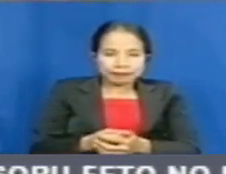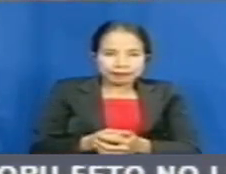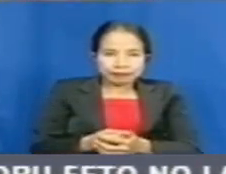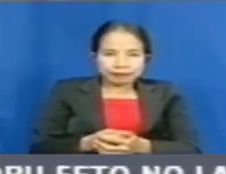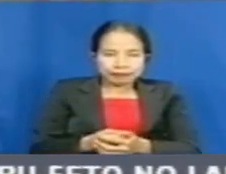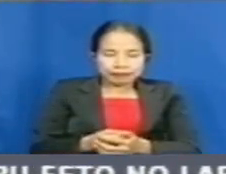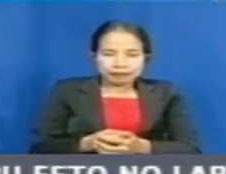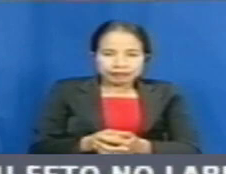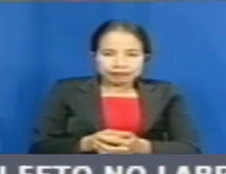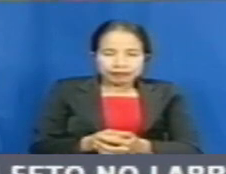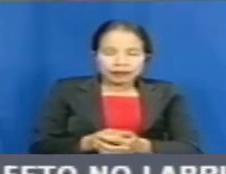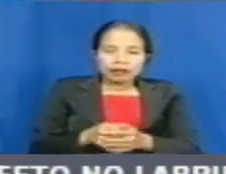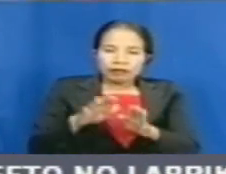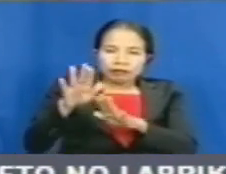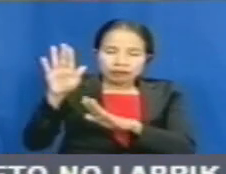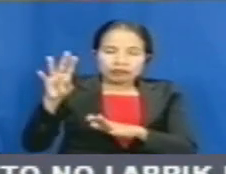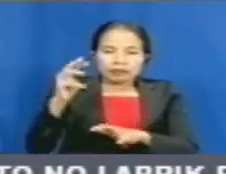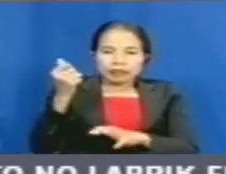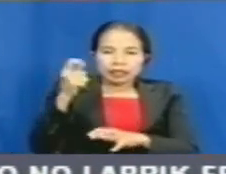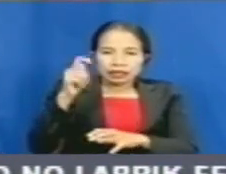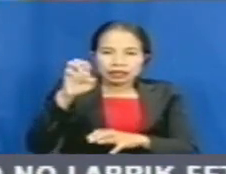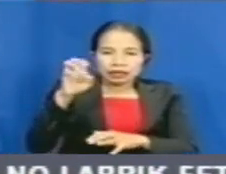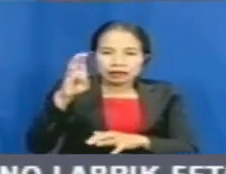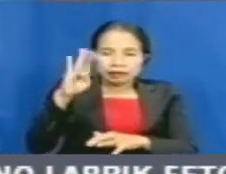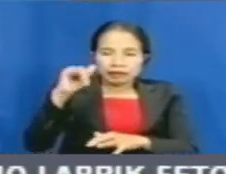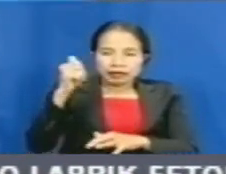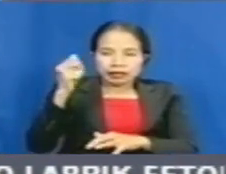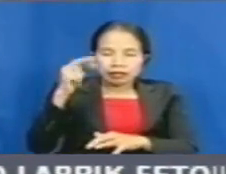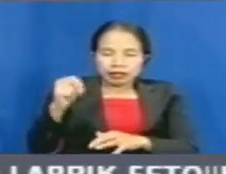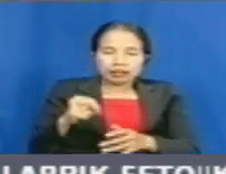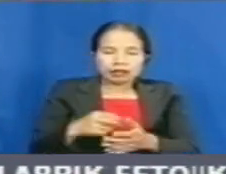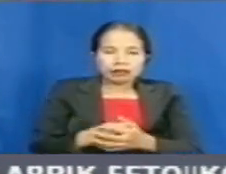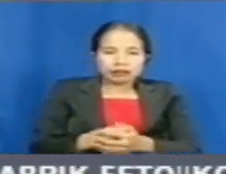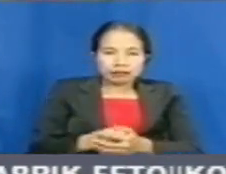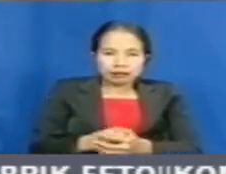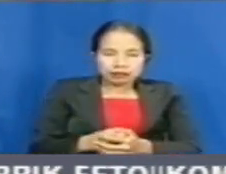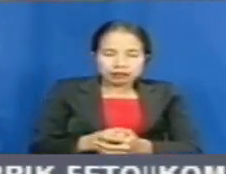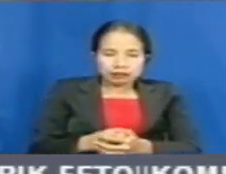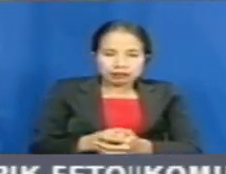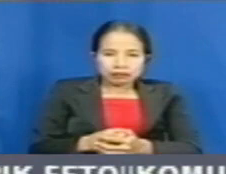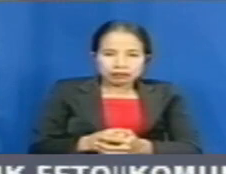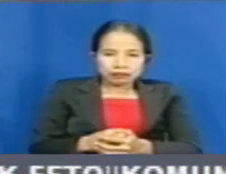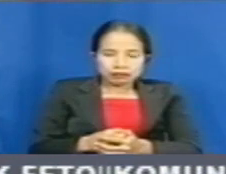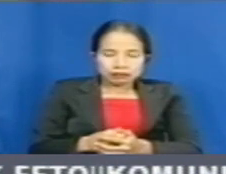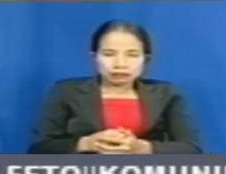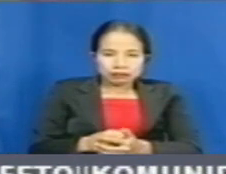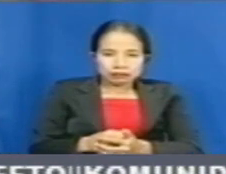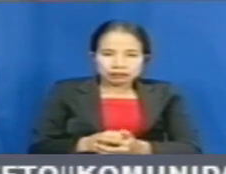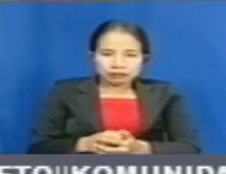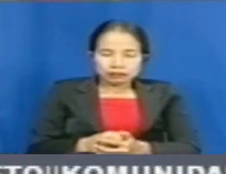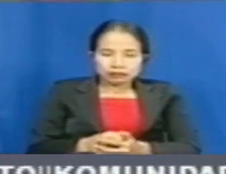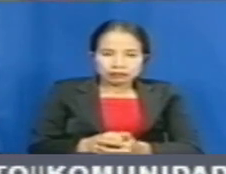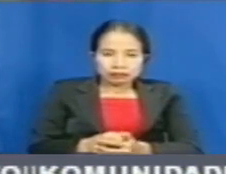Ila e lângă mău, ba mă te bie fetă mâne. Ba bulo mău e leba. I ba Sant Antonio, ai tana.